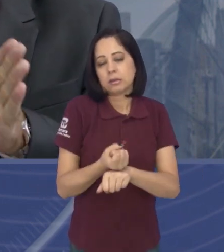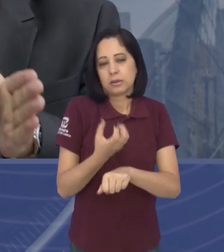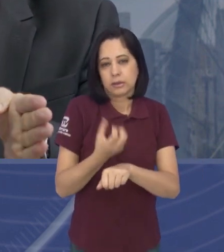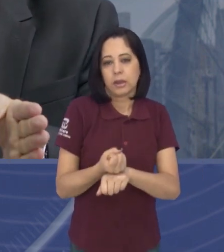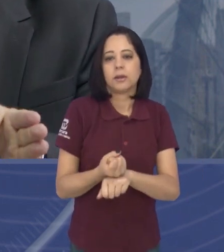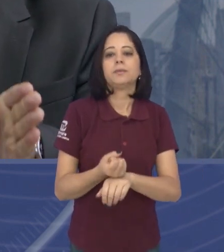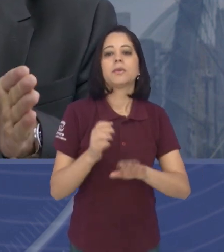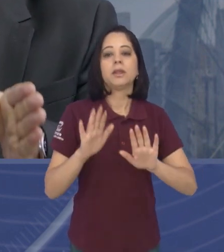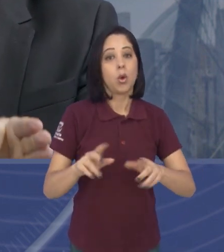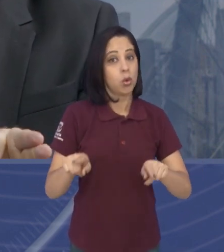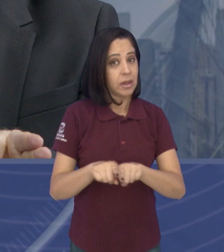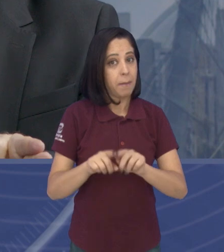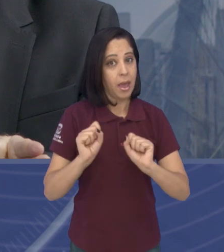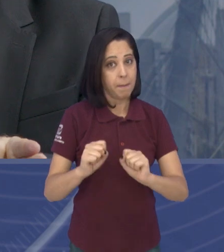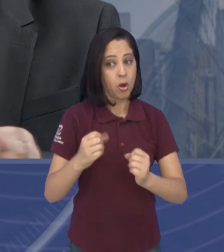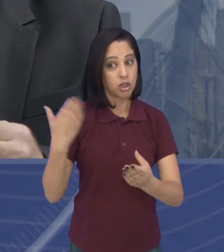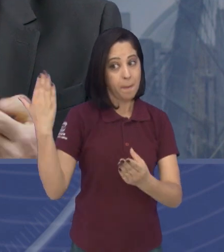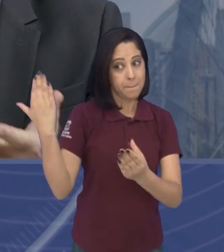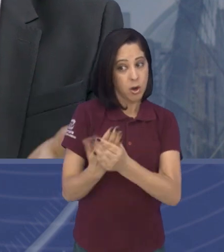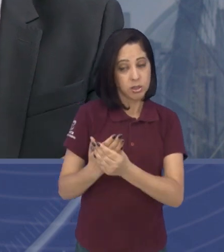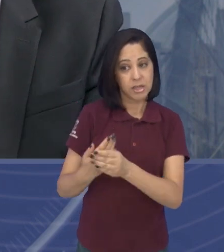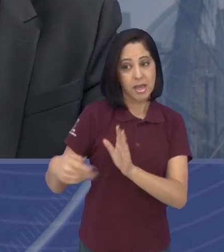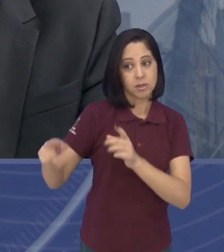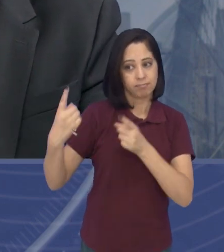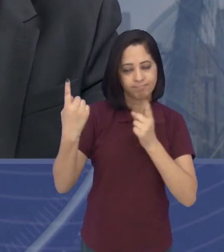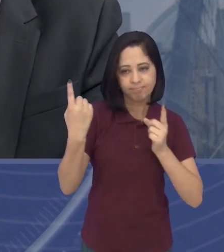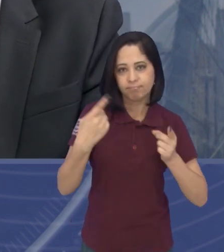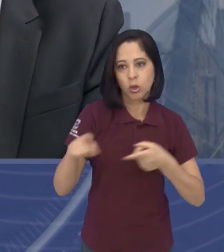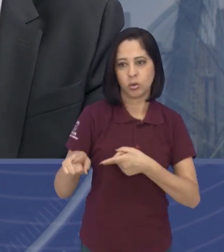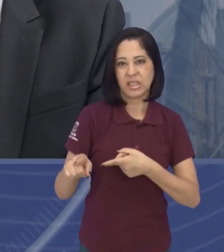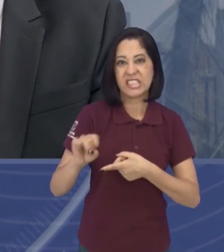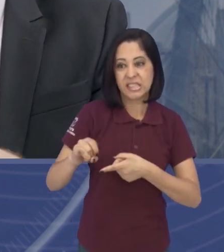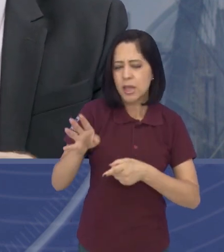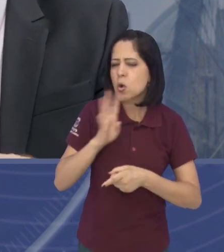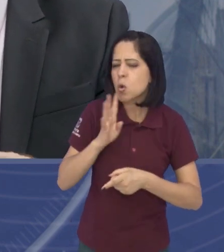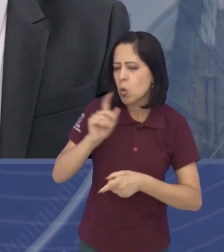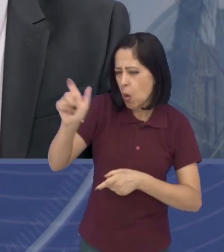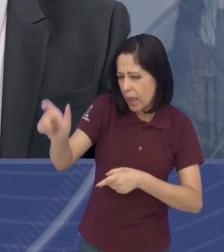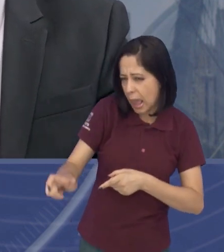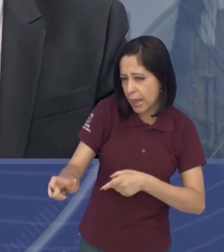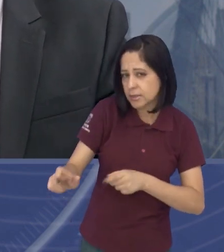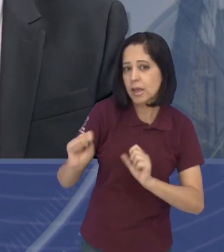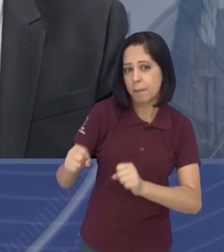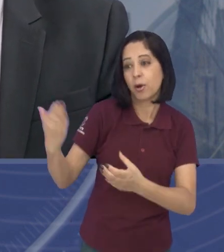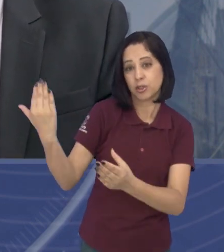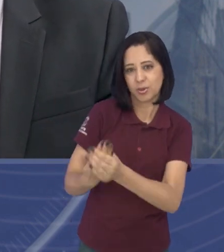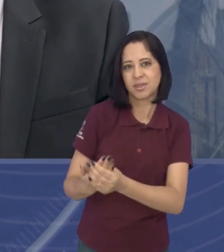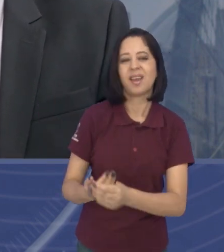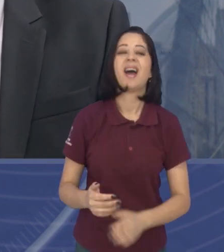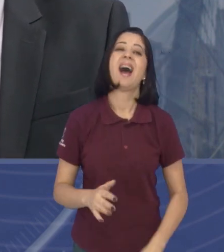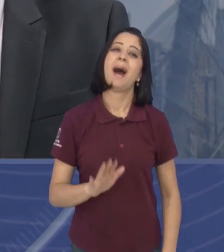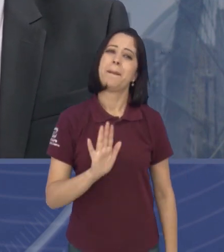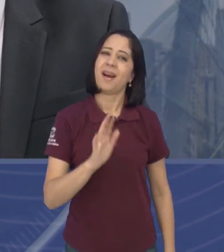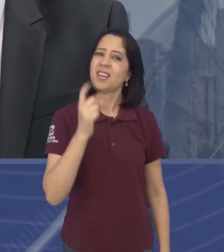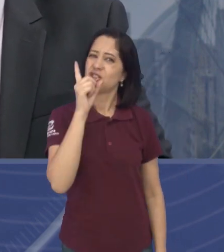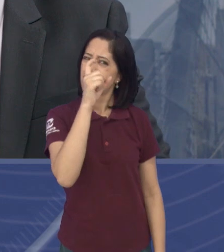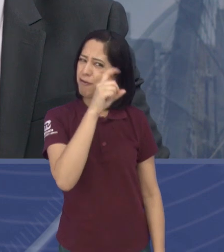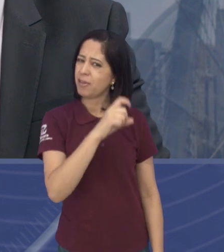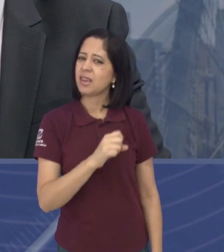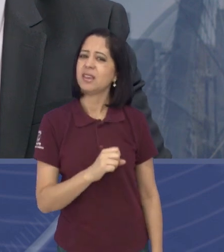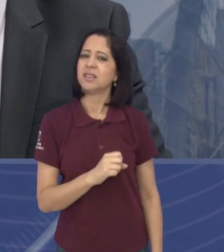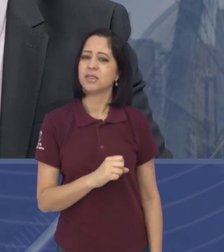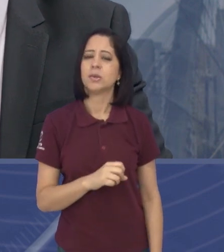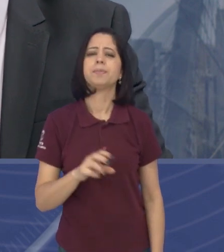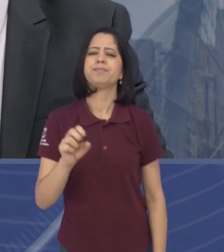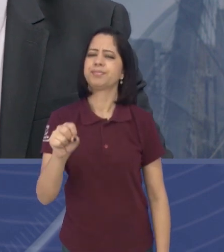também processar o golpista, desde que você saiba quem é. O que na maioria dos casos muitas é difícil vezes saber, né? a pessoa, é muito